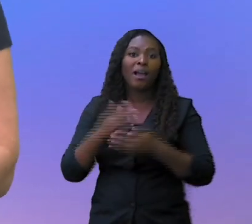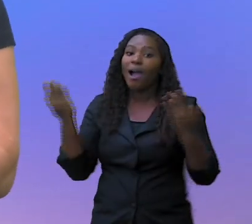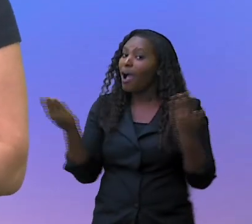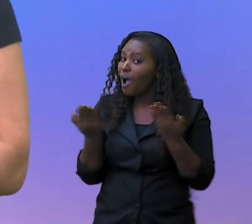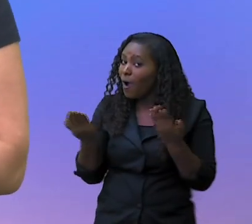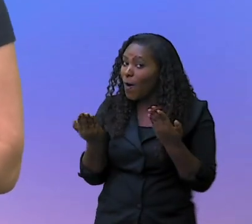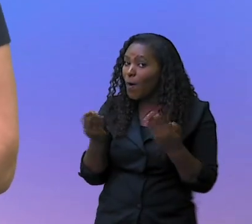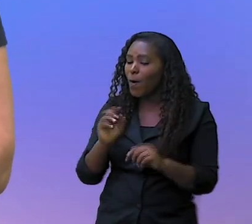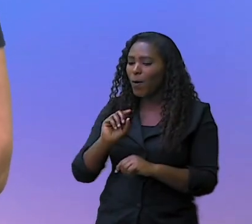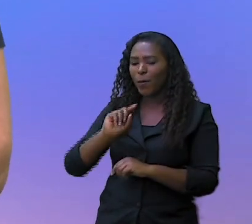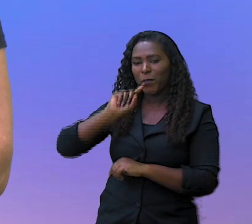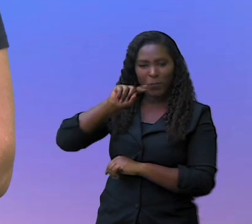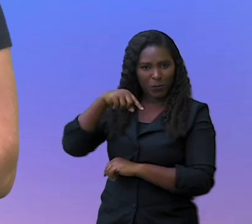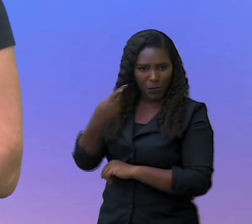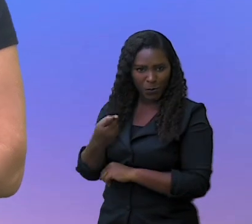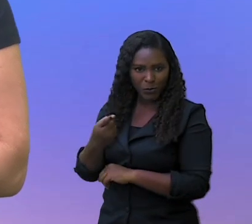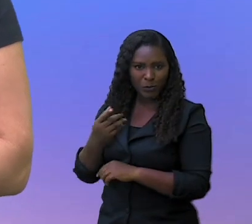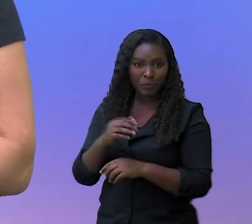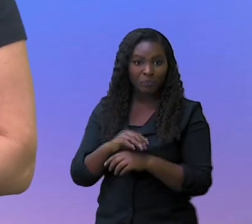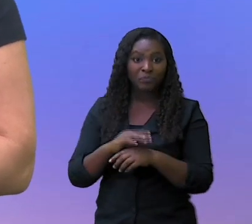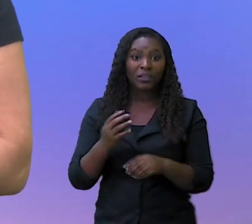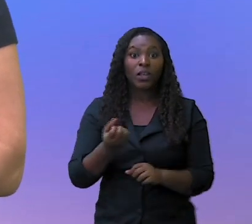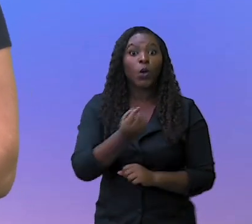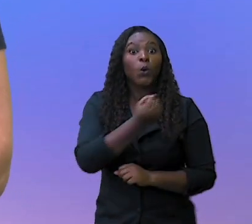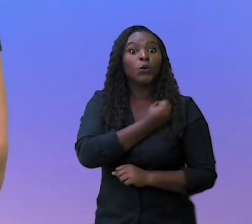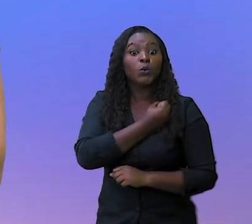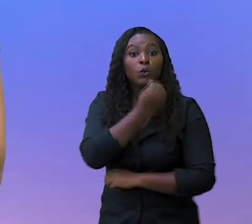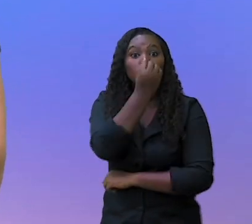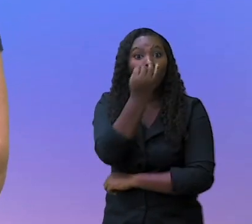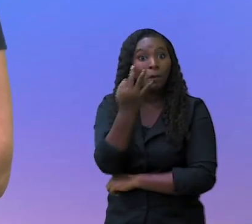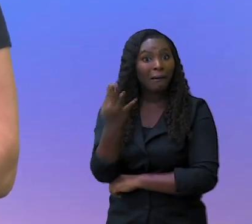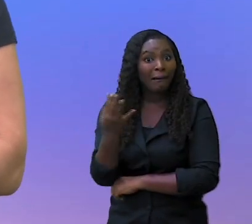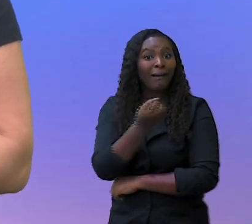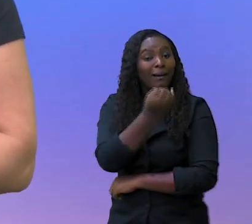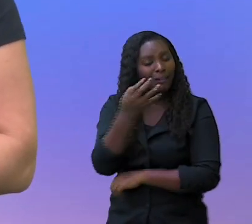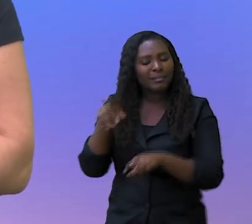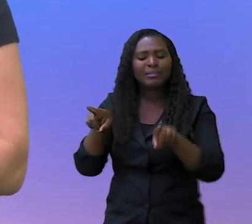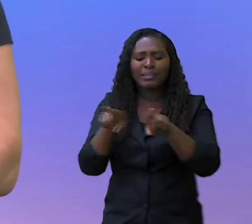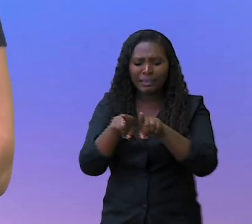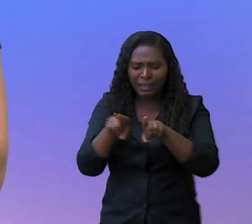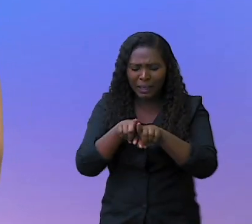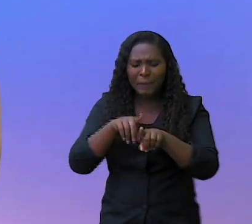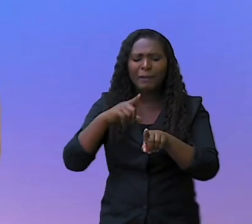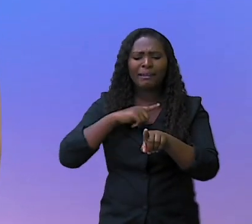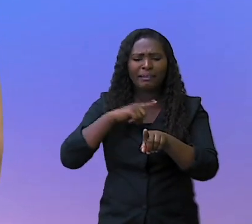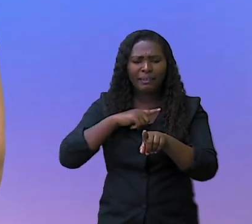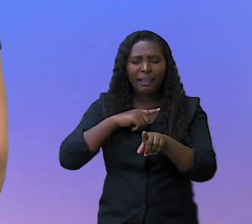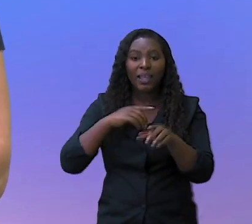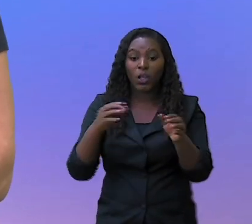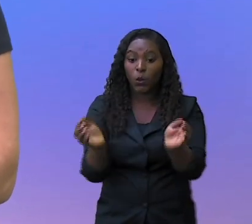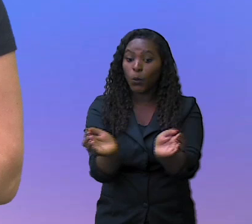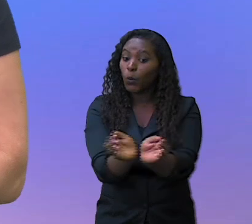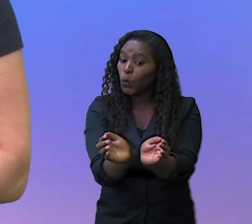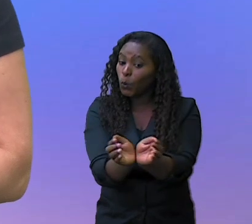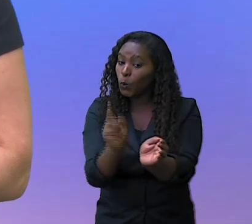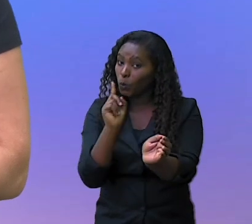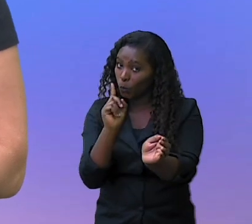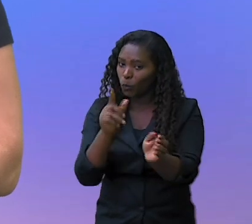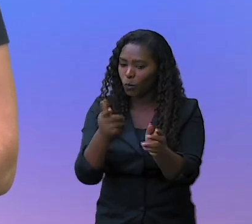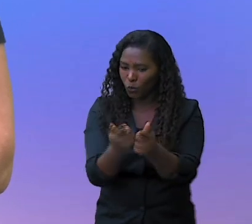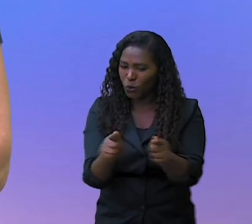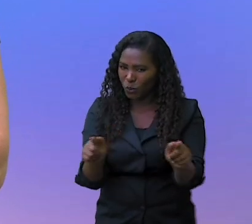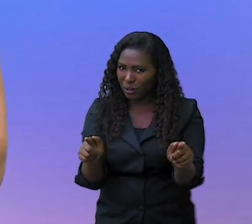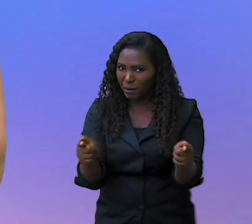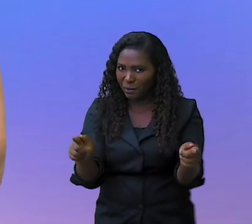também assume aí essa função de adjunto adnominal na oração. Observem os exemplos. 20 candidatos